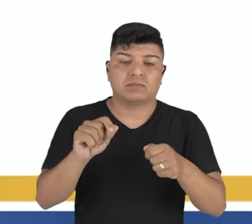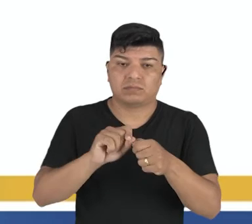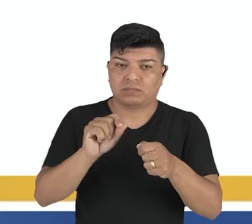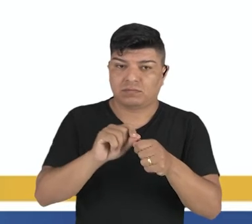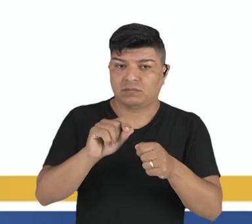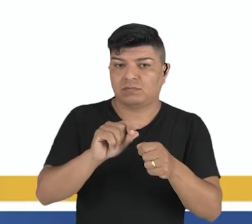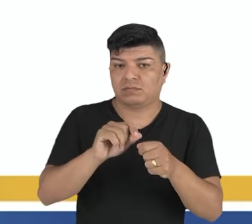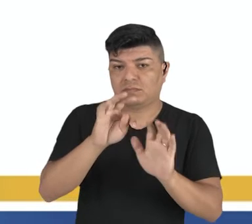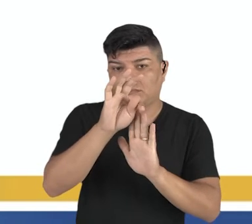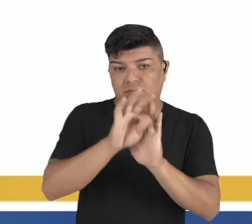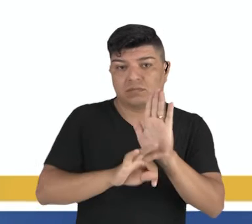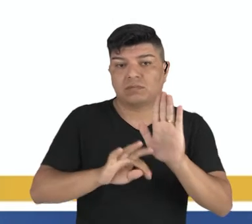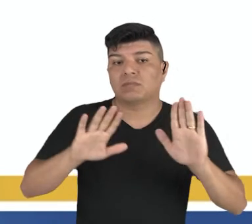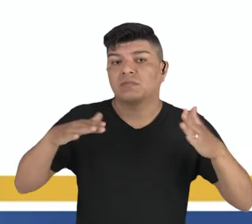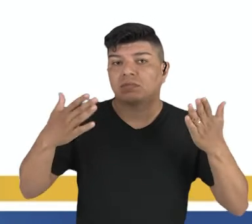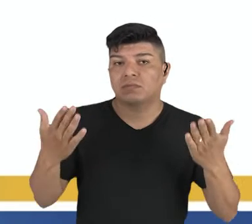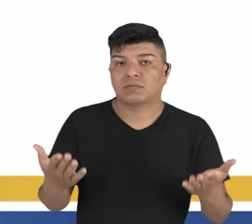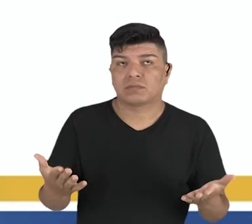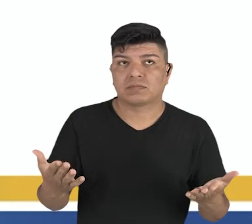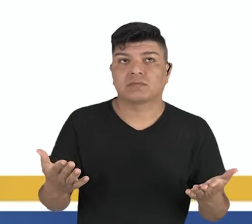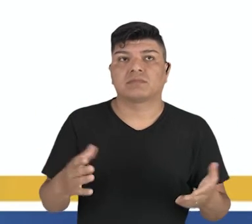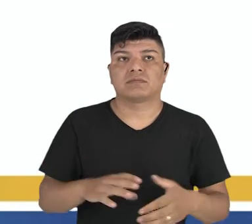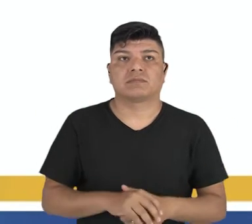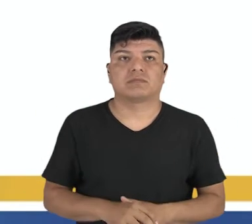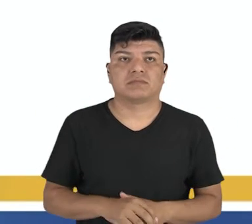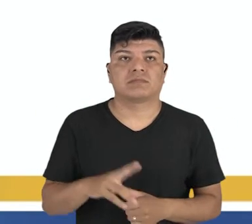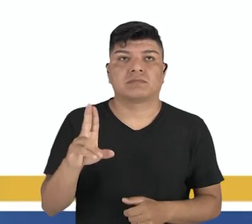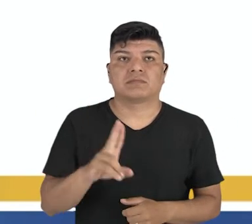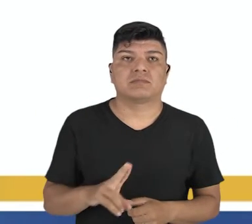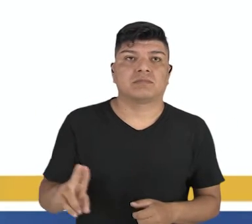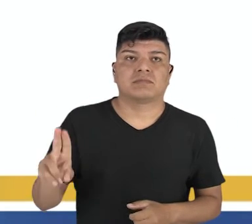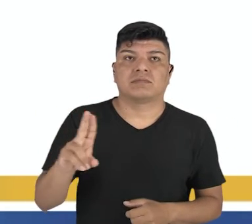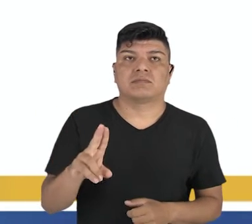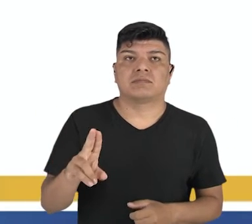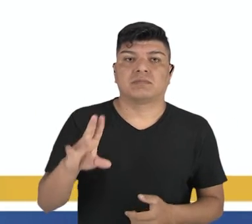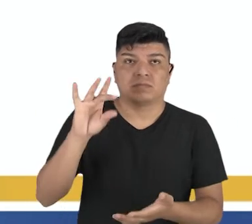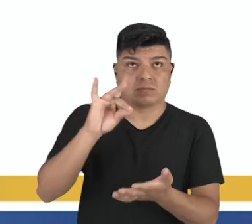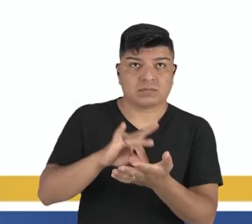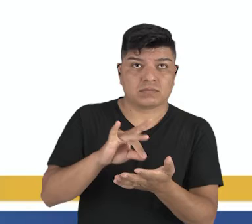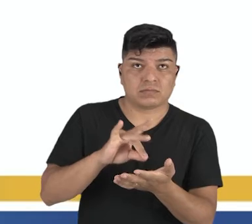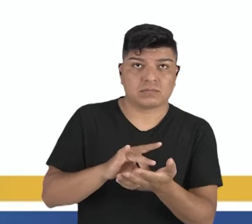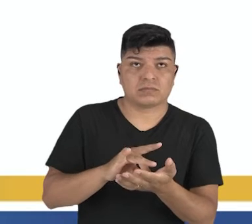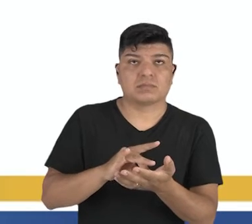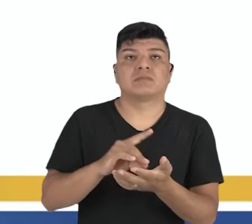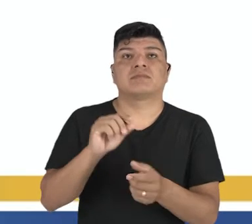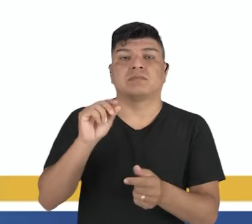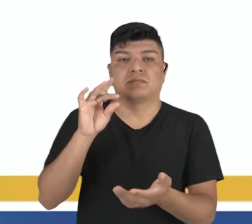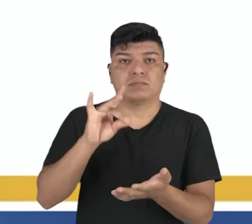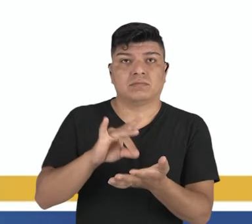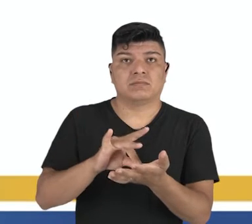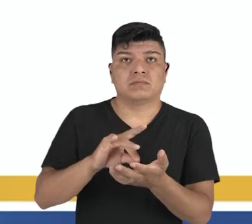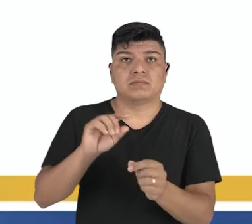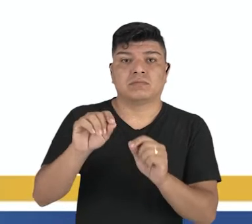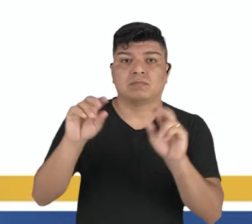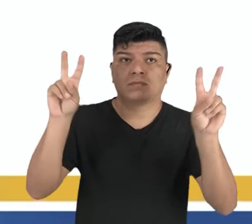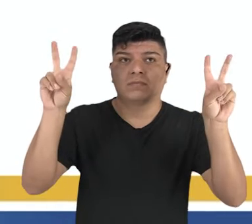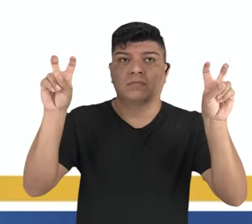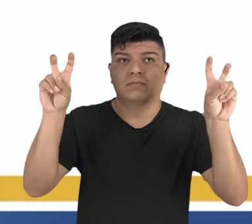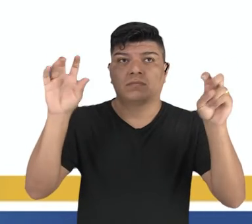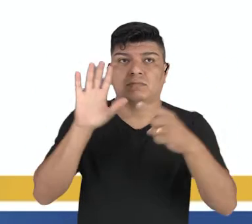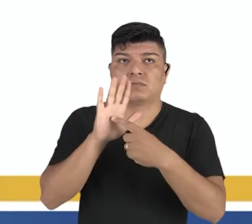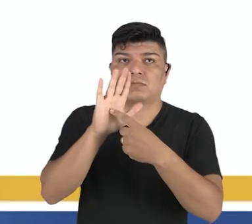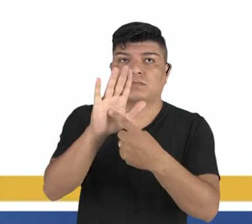texto? Qual é, pessoal? Ela serve para embasar e dar credibilidade ao tema